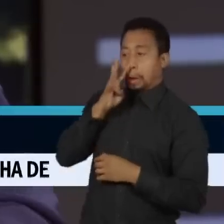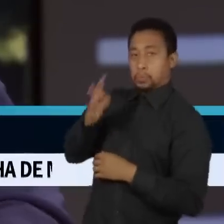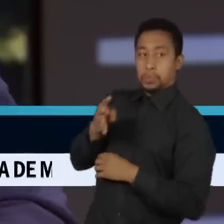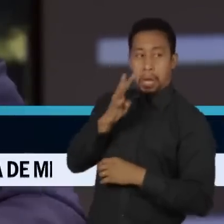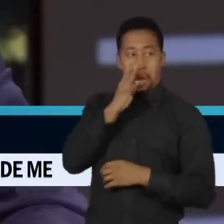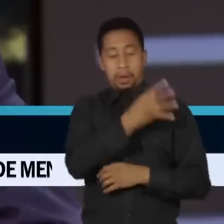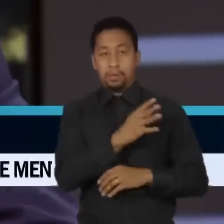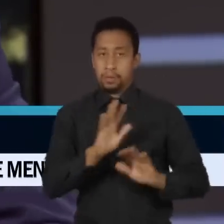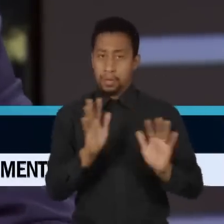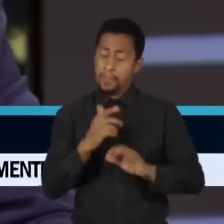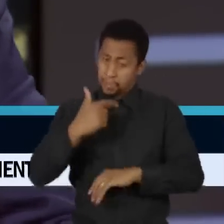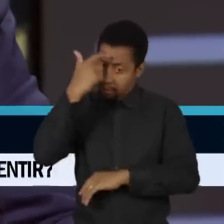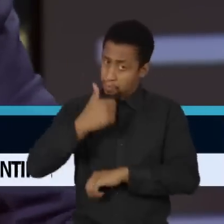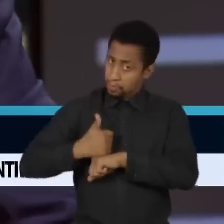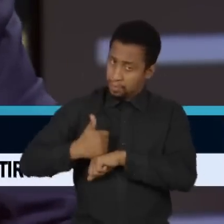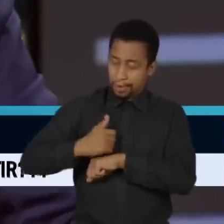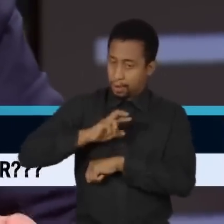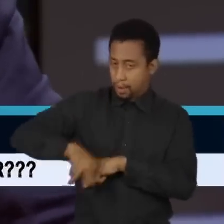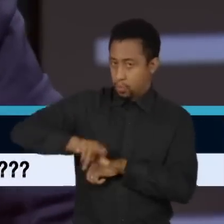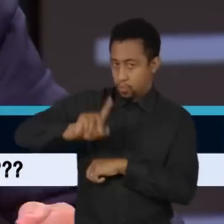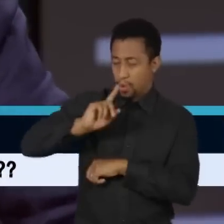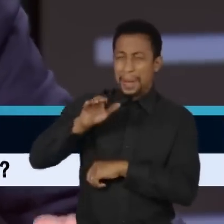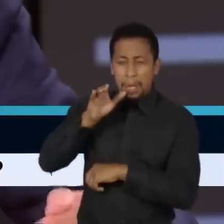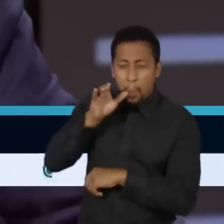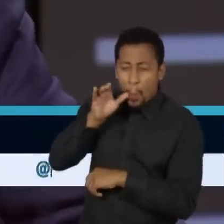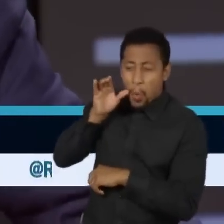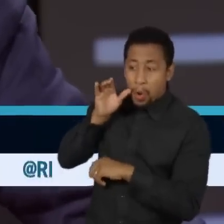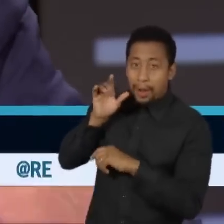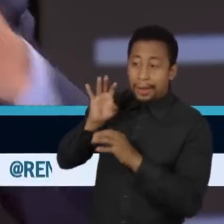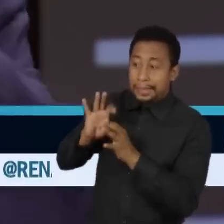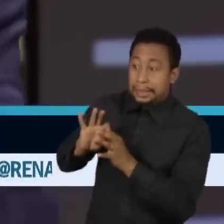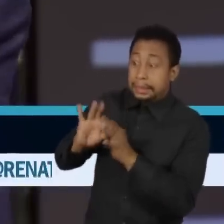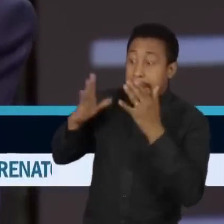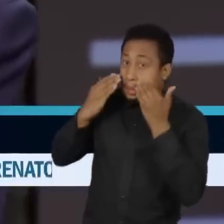especialista na área, que nesse momento quebrar o sigilo me parece absolutamente equivocado.